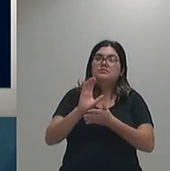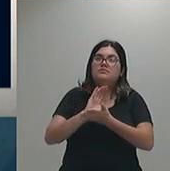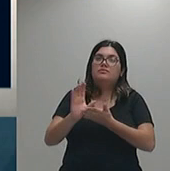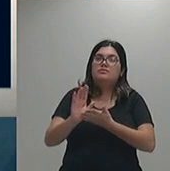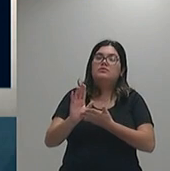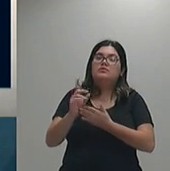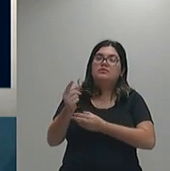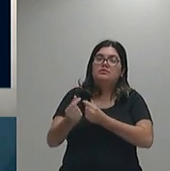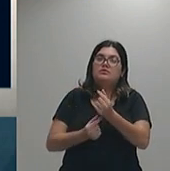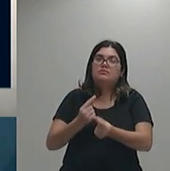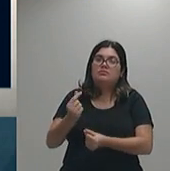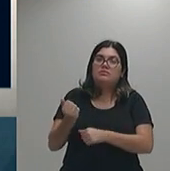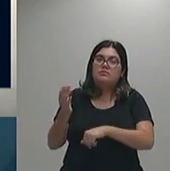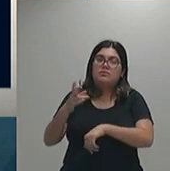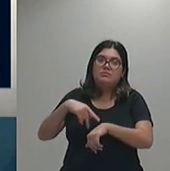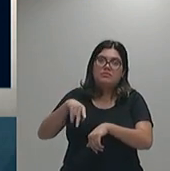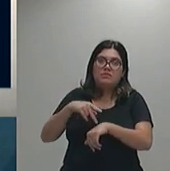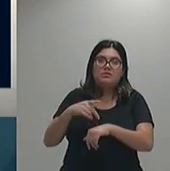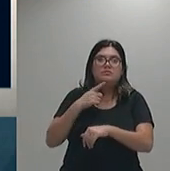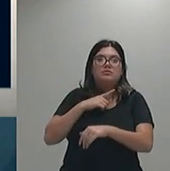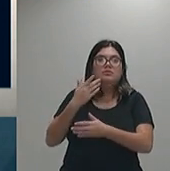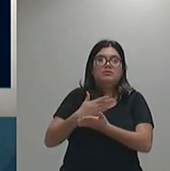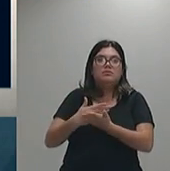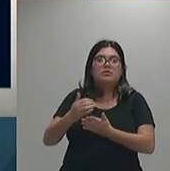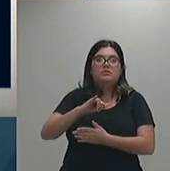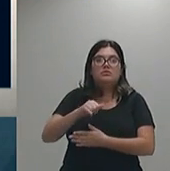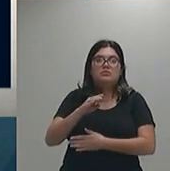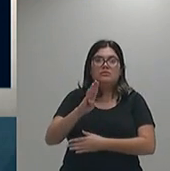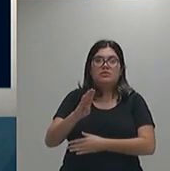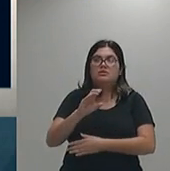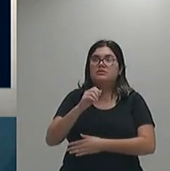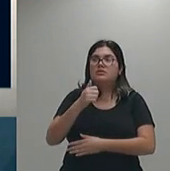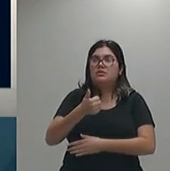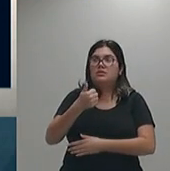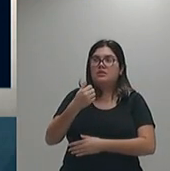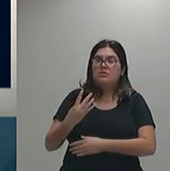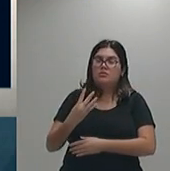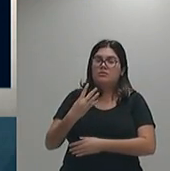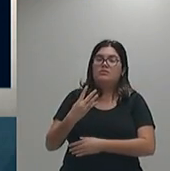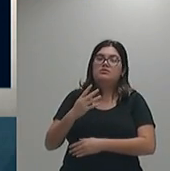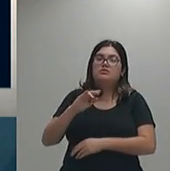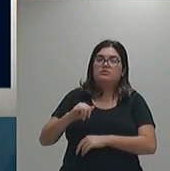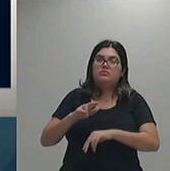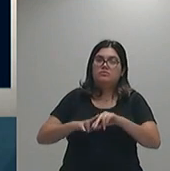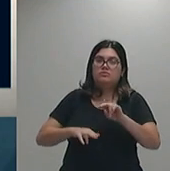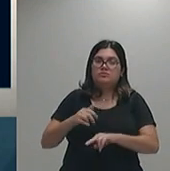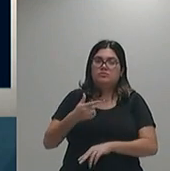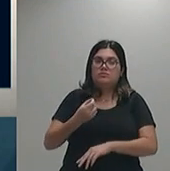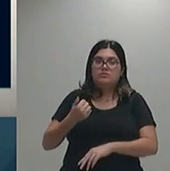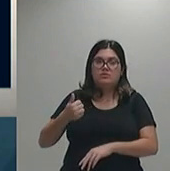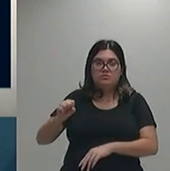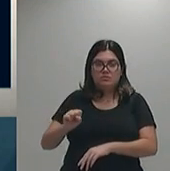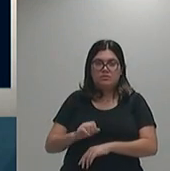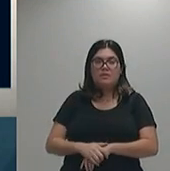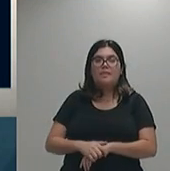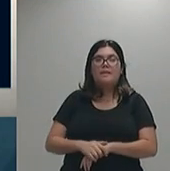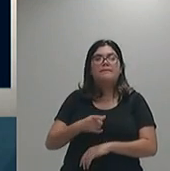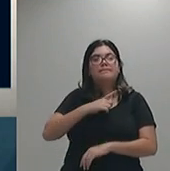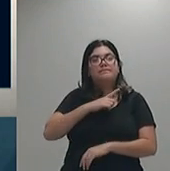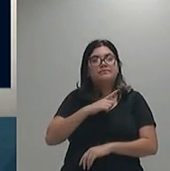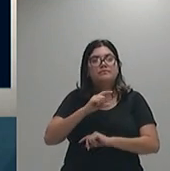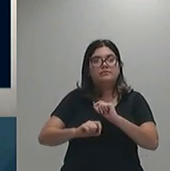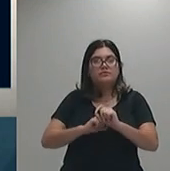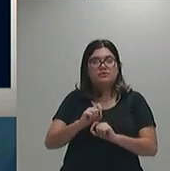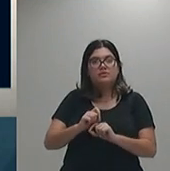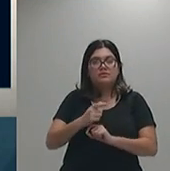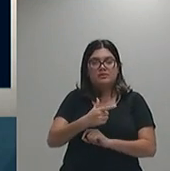exterior adquiriu a participação acionária da JBS em 1416 2018 é dos Autos que em vinte e sete de